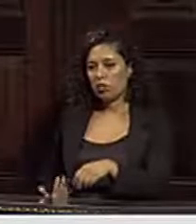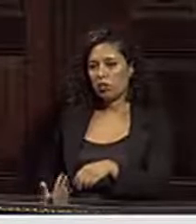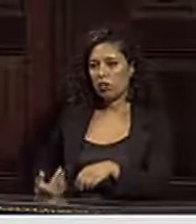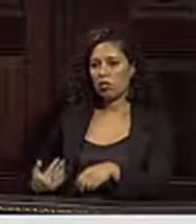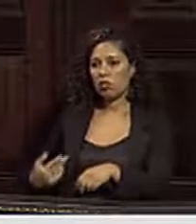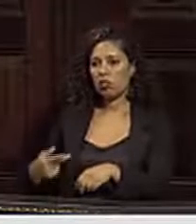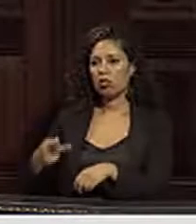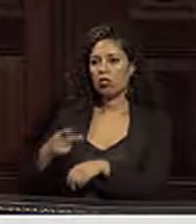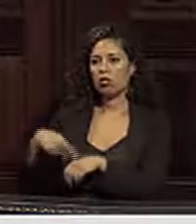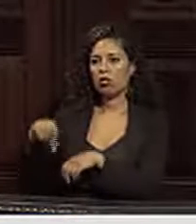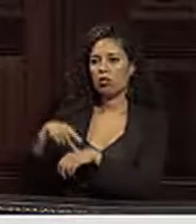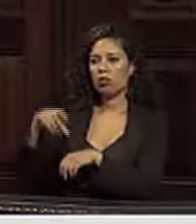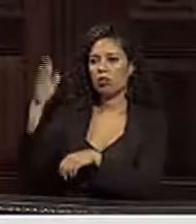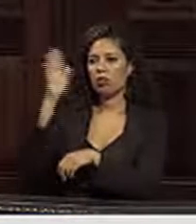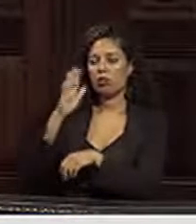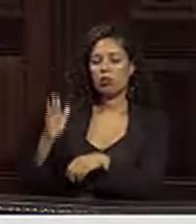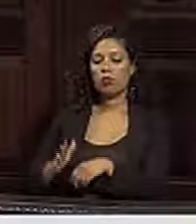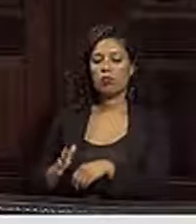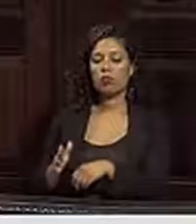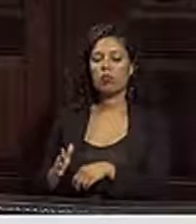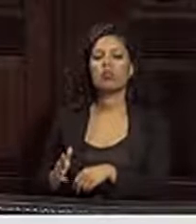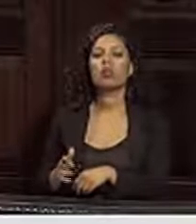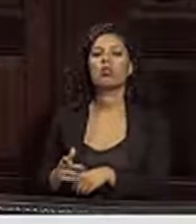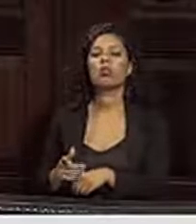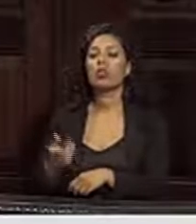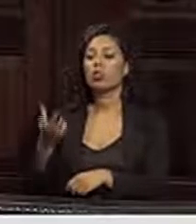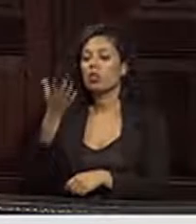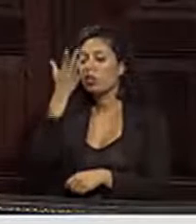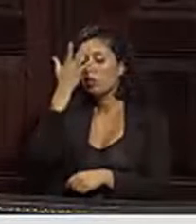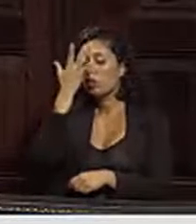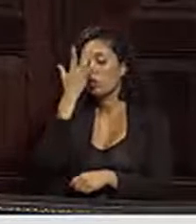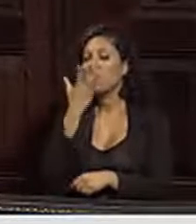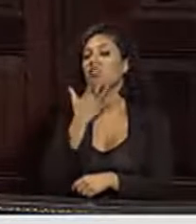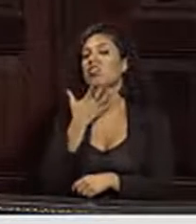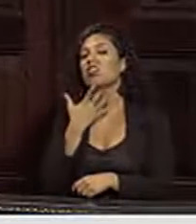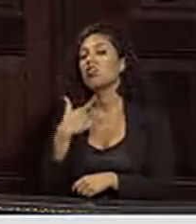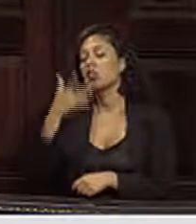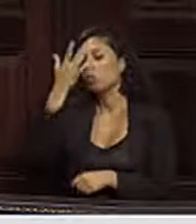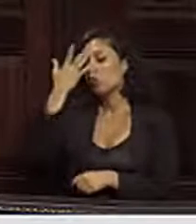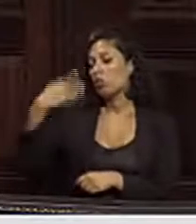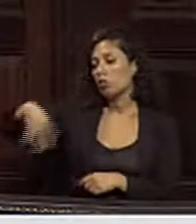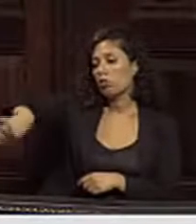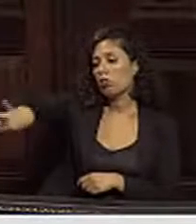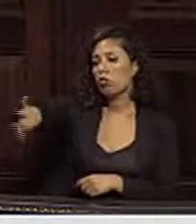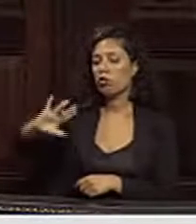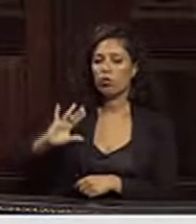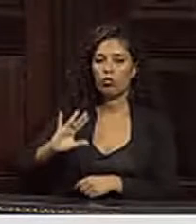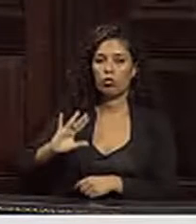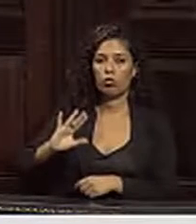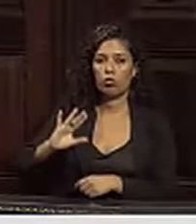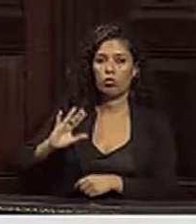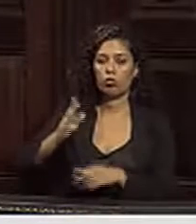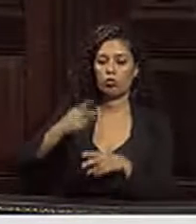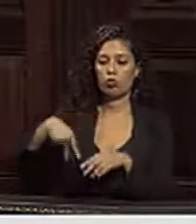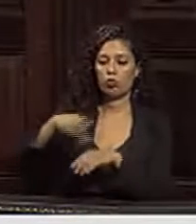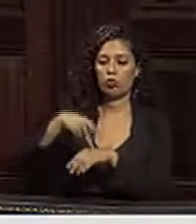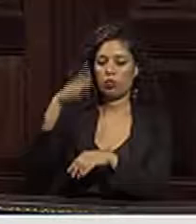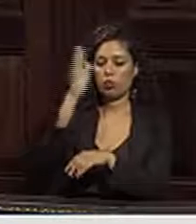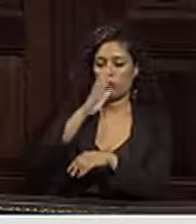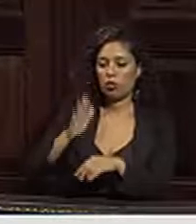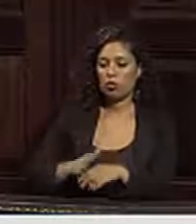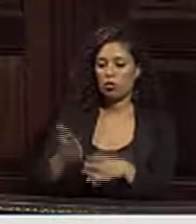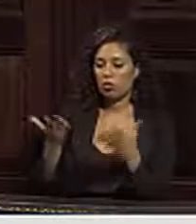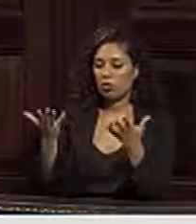nosso país. A maioria da população não quer esse projeto político de